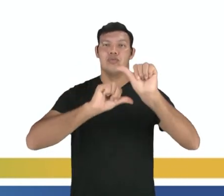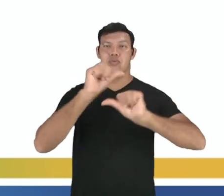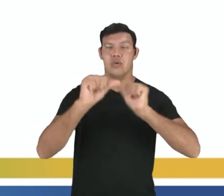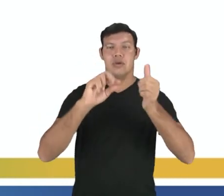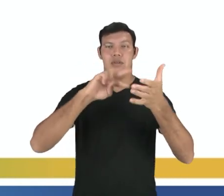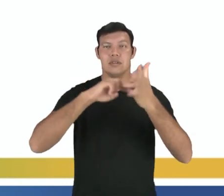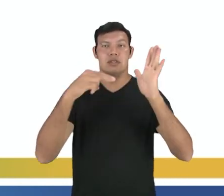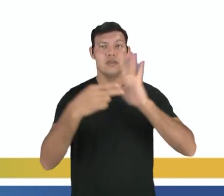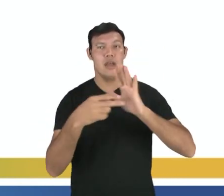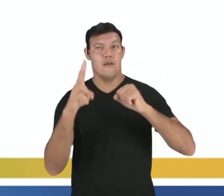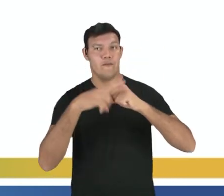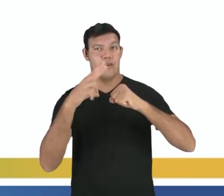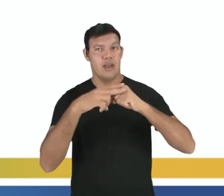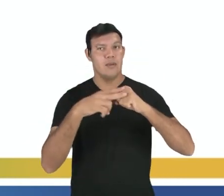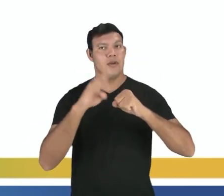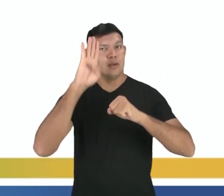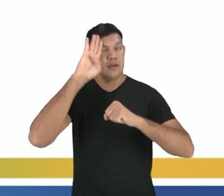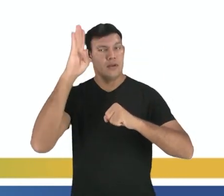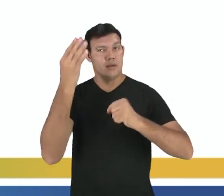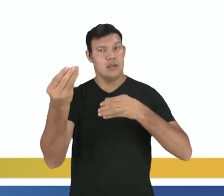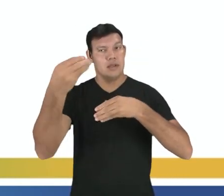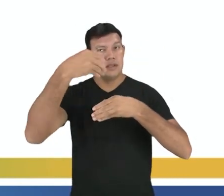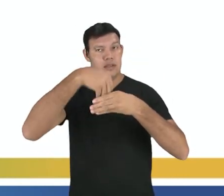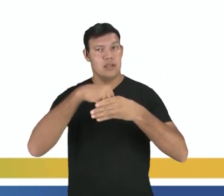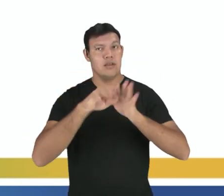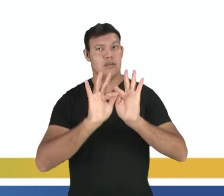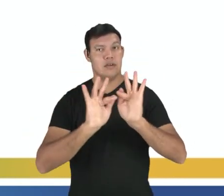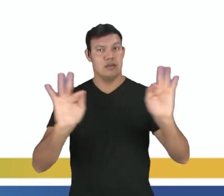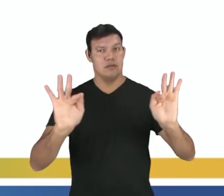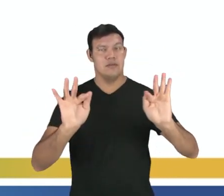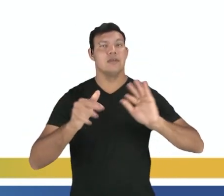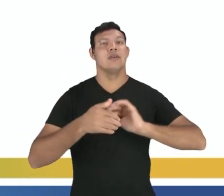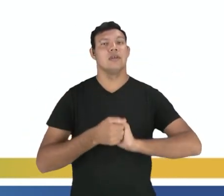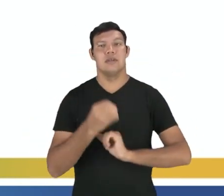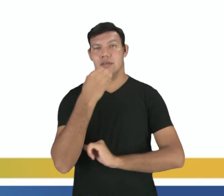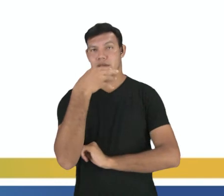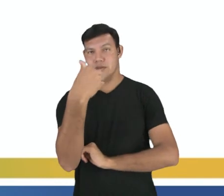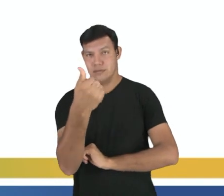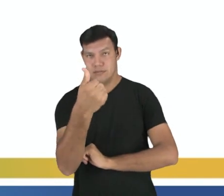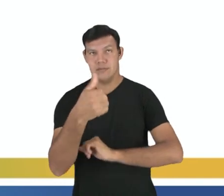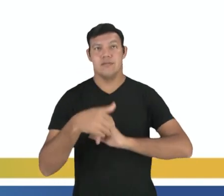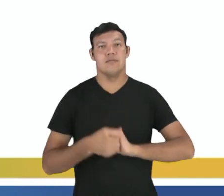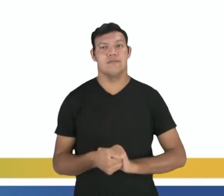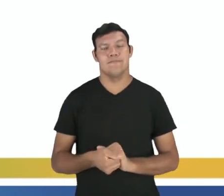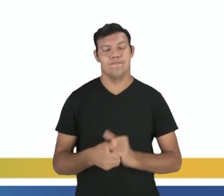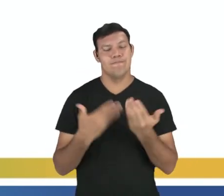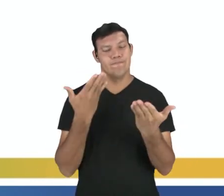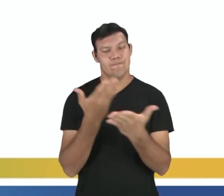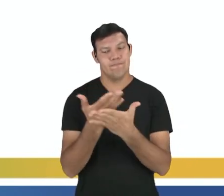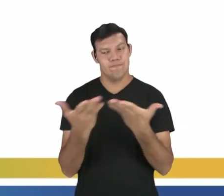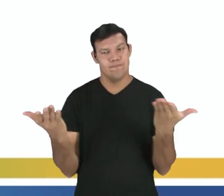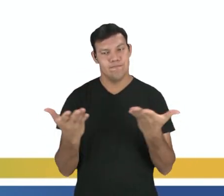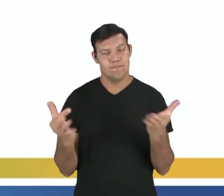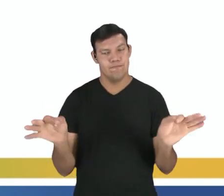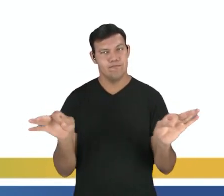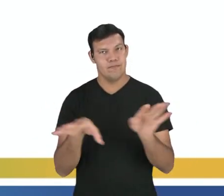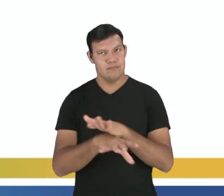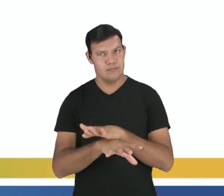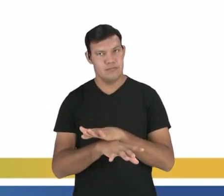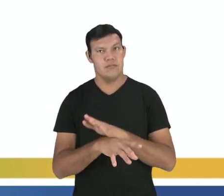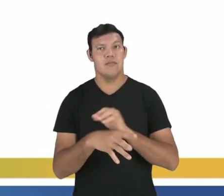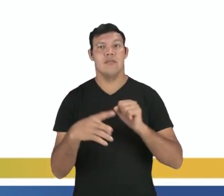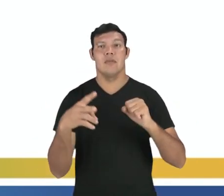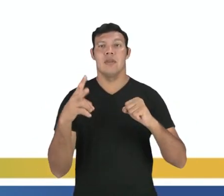verbos principais nas frases. Tudo bem, gente? Então, essa foi a nossa aula